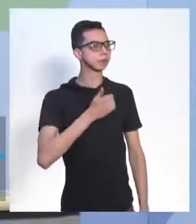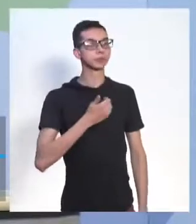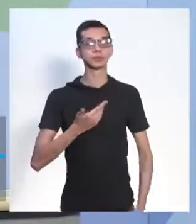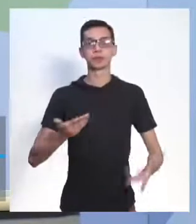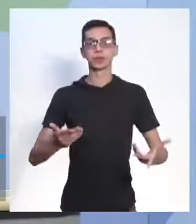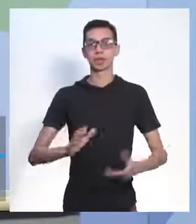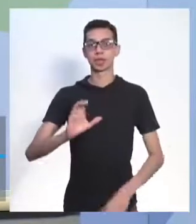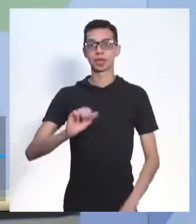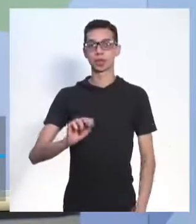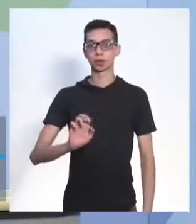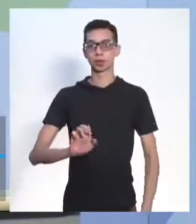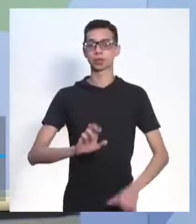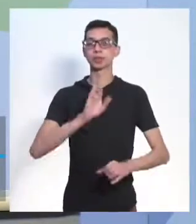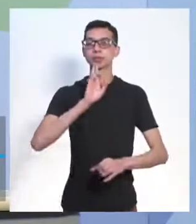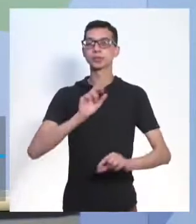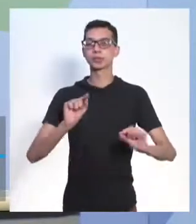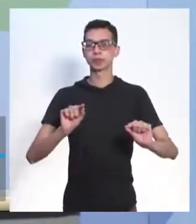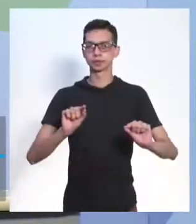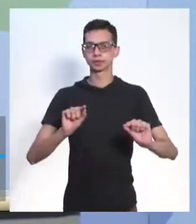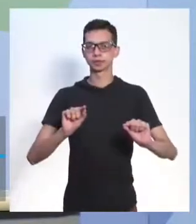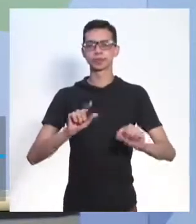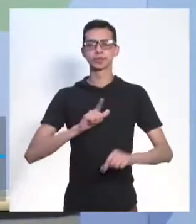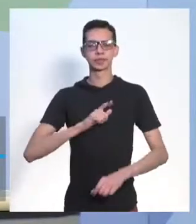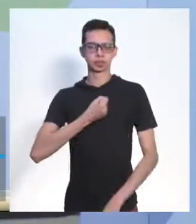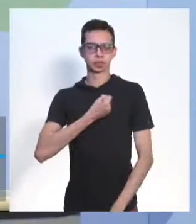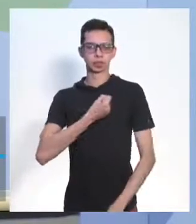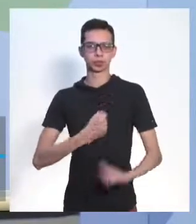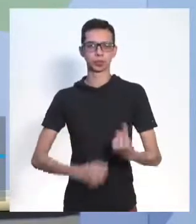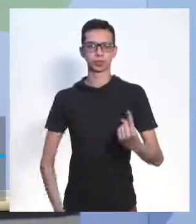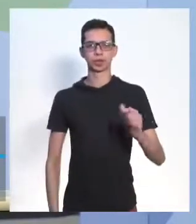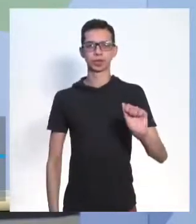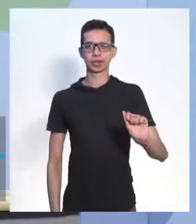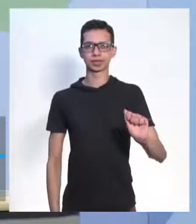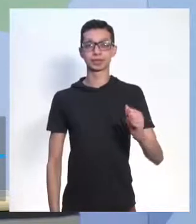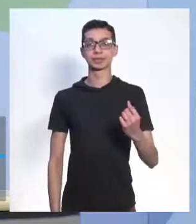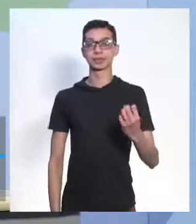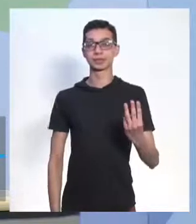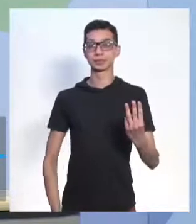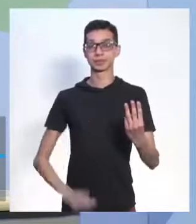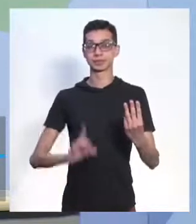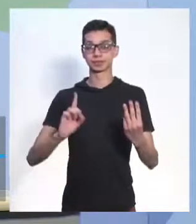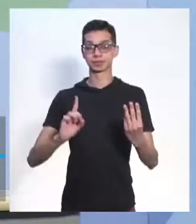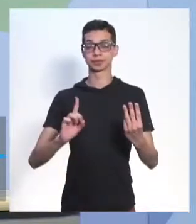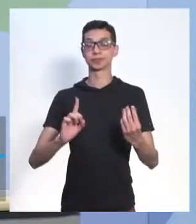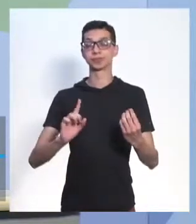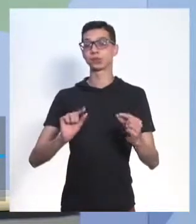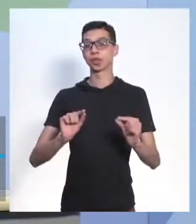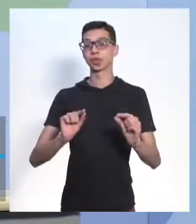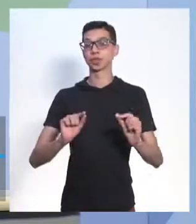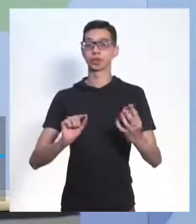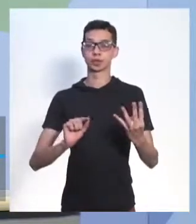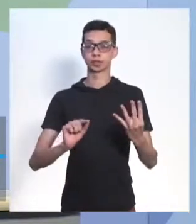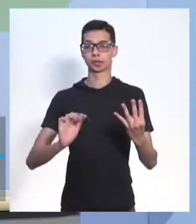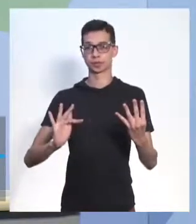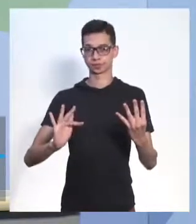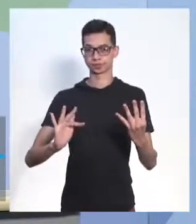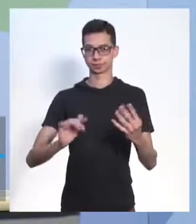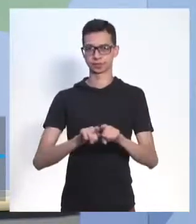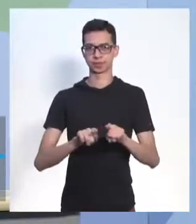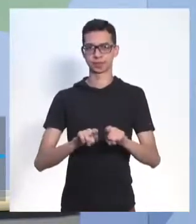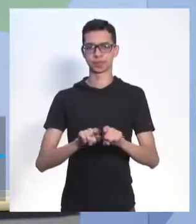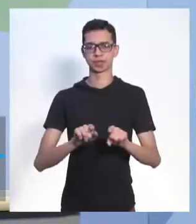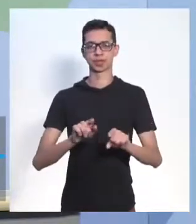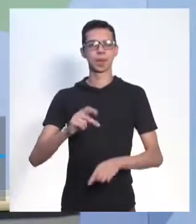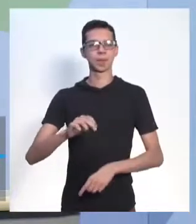Cauê respondeu 1A, 2D, 3B, 4F. Certo. O Paulo